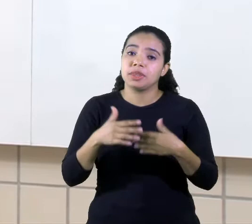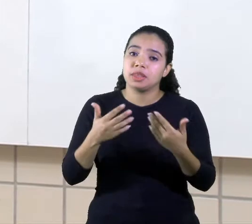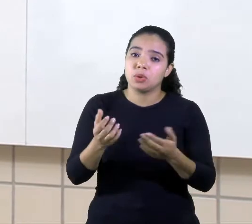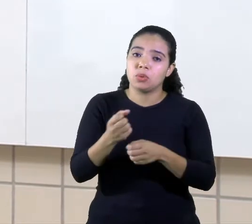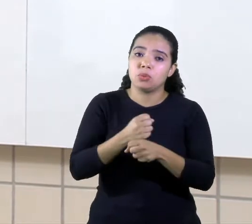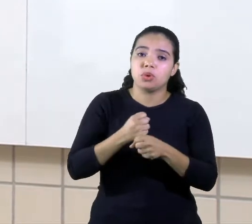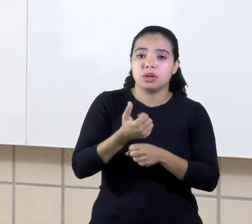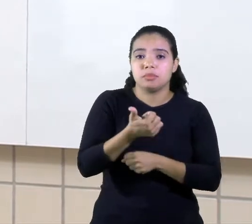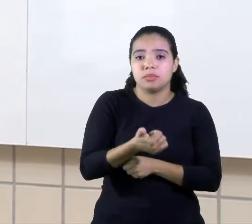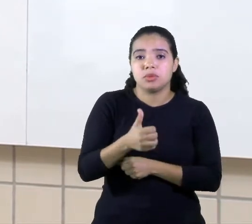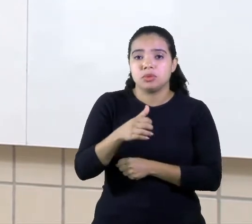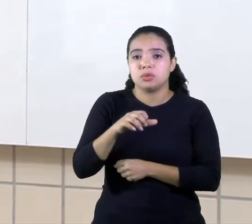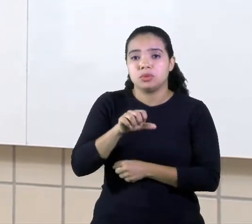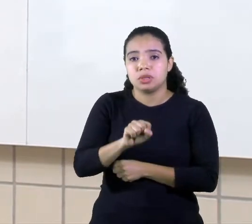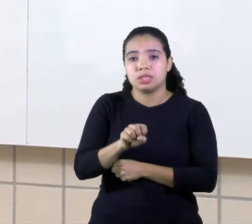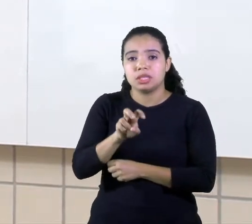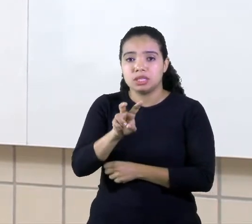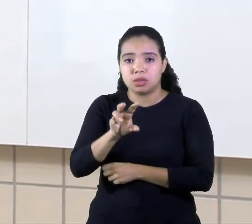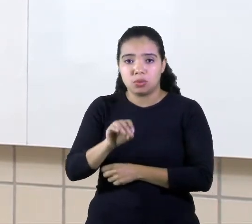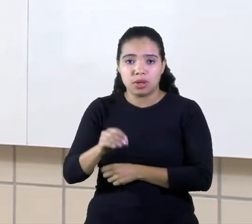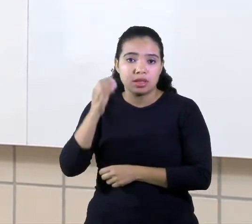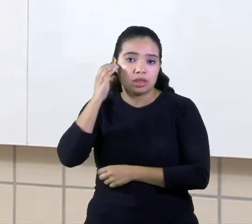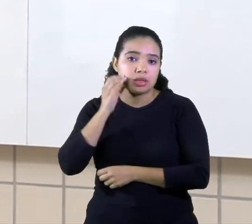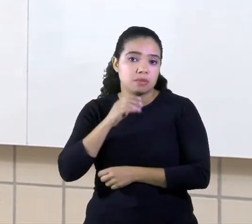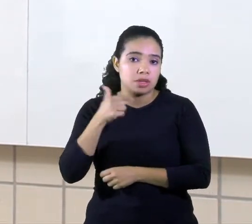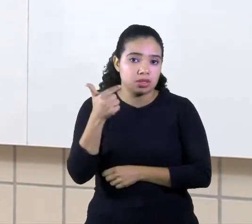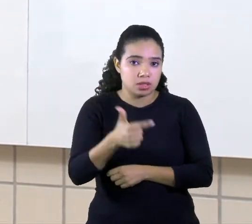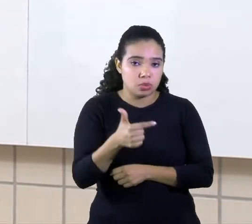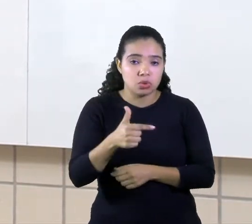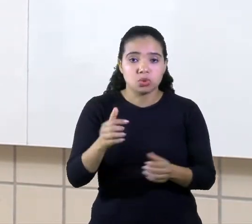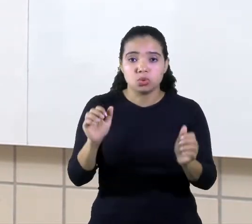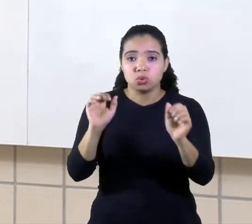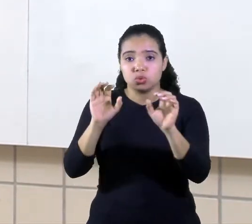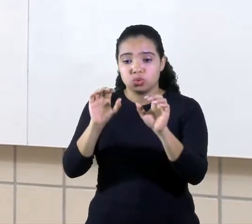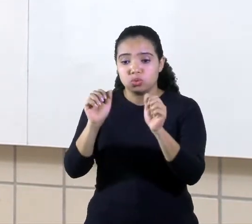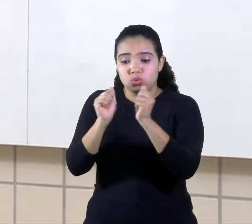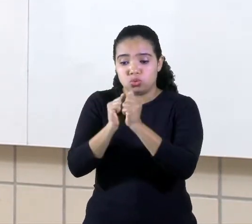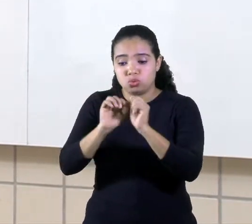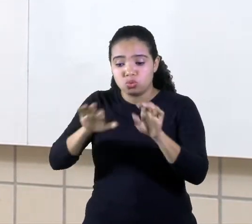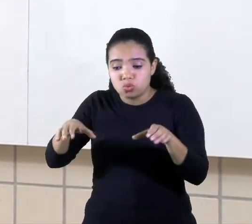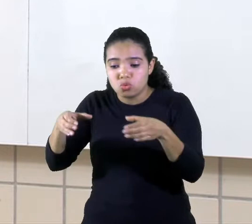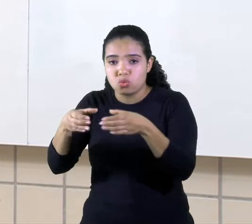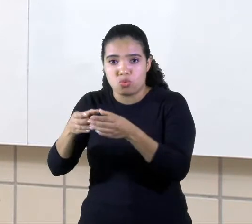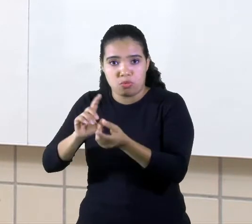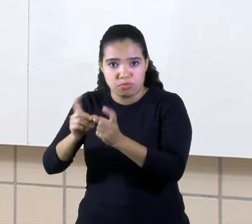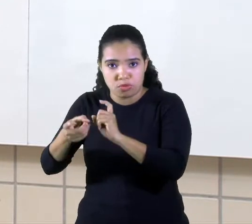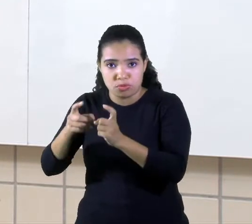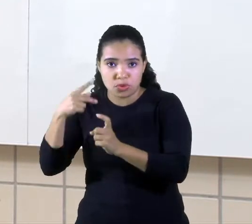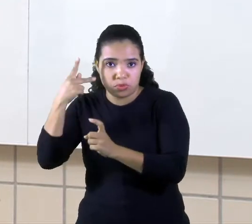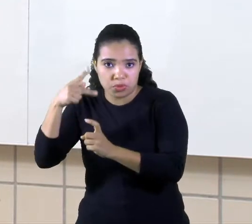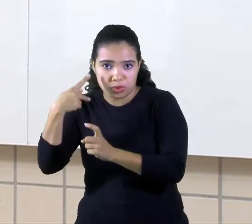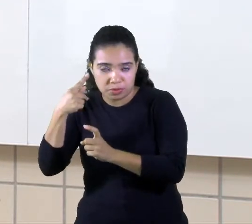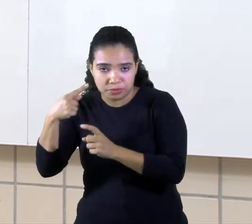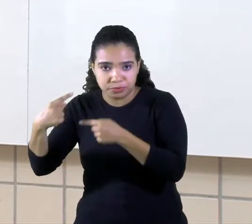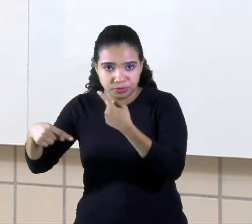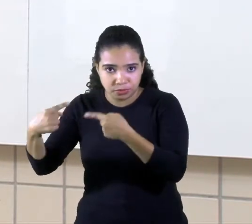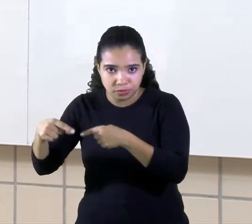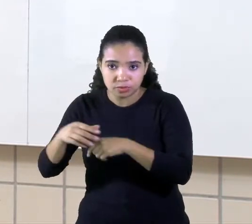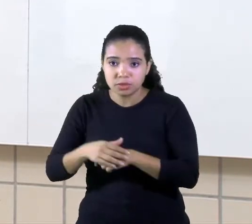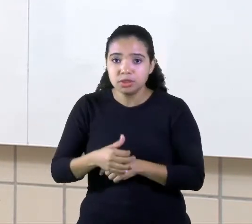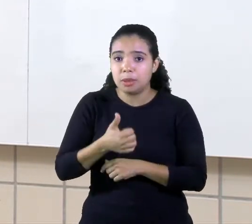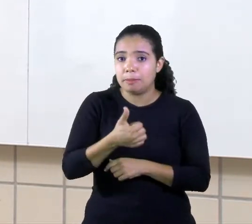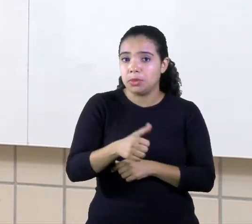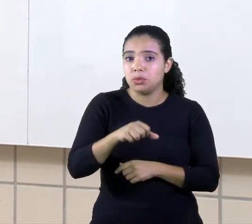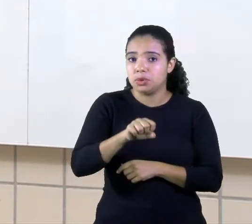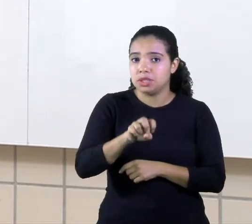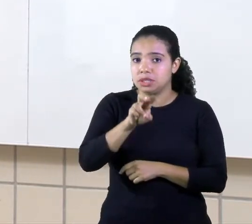1850, o Dom Pedro II, junto com o parlamento, assina uma lei. 1850 ainda é a primeira